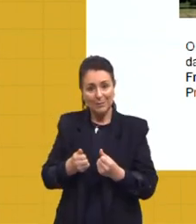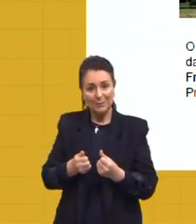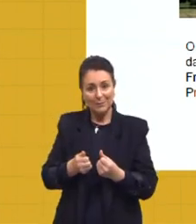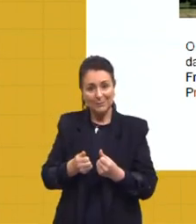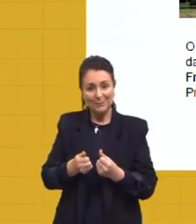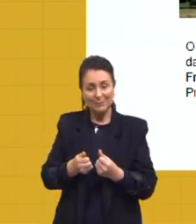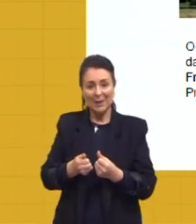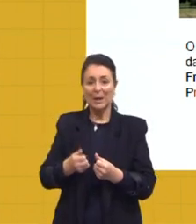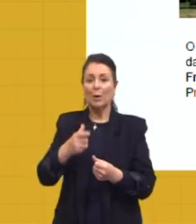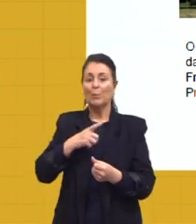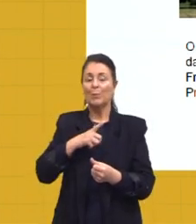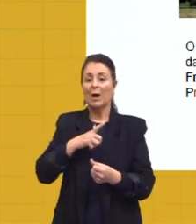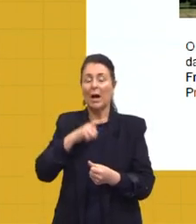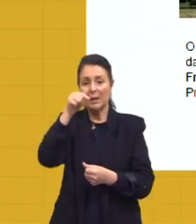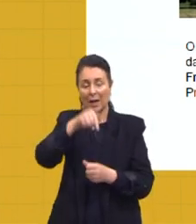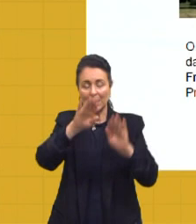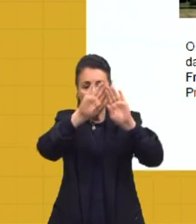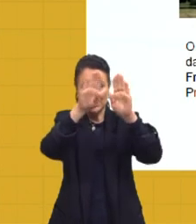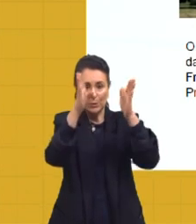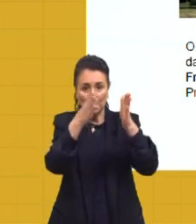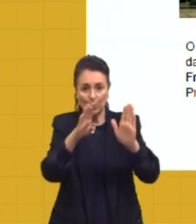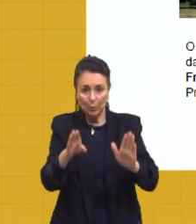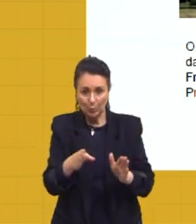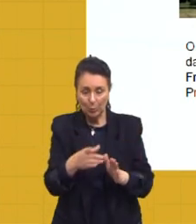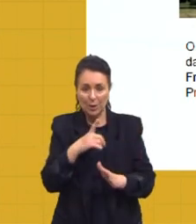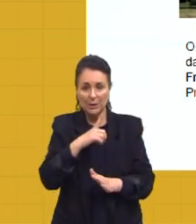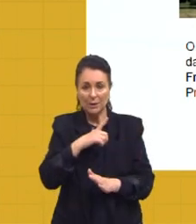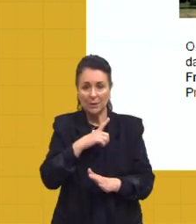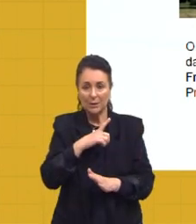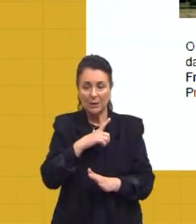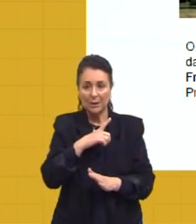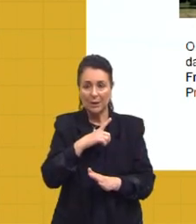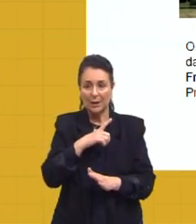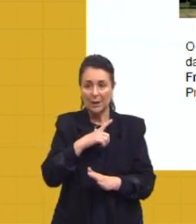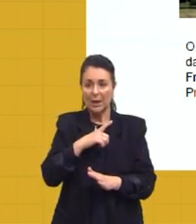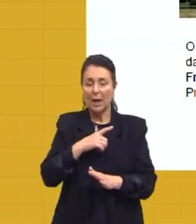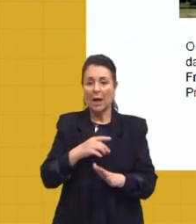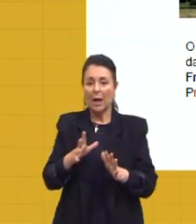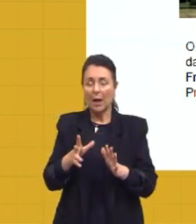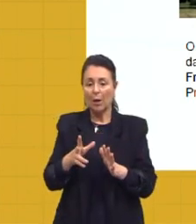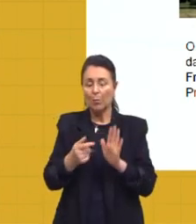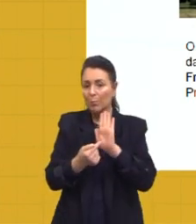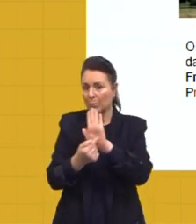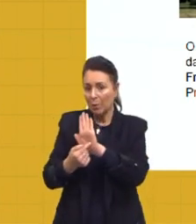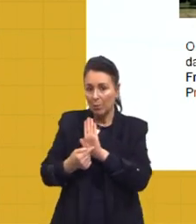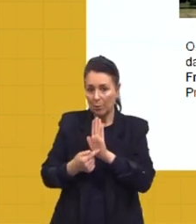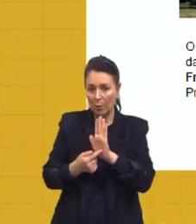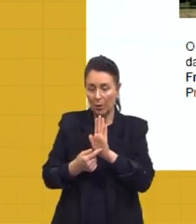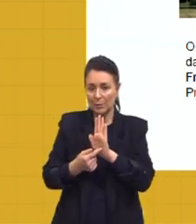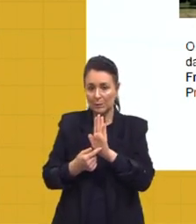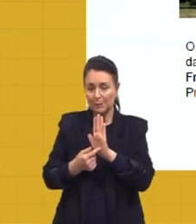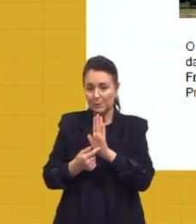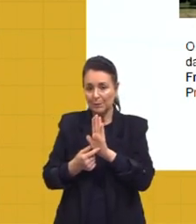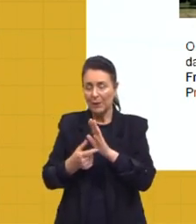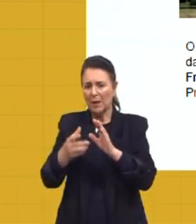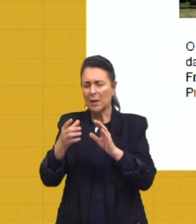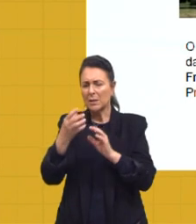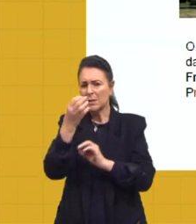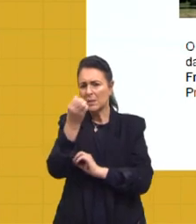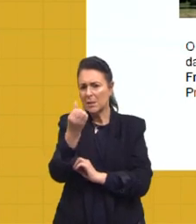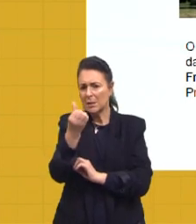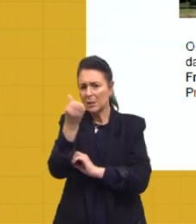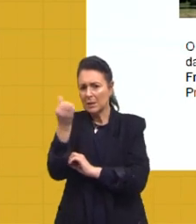aqui nas esculturas nós temos Essa é um recorte de uma composição de